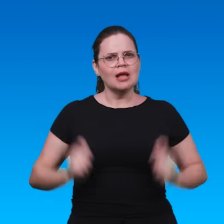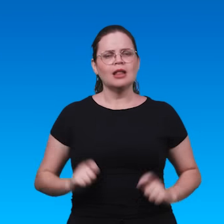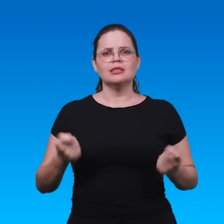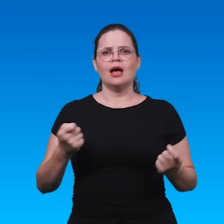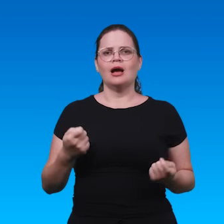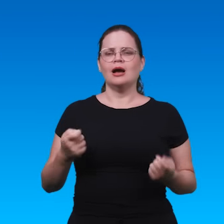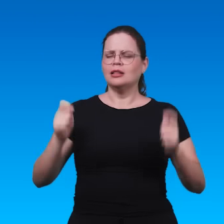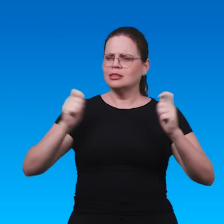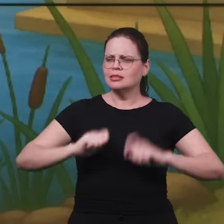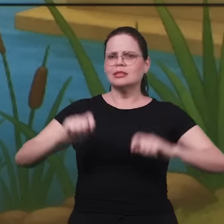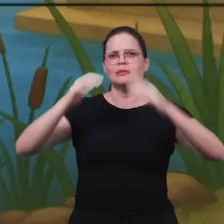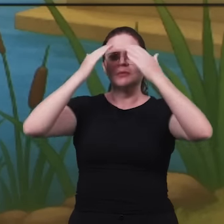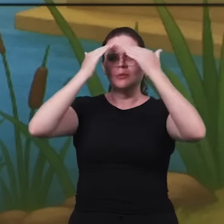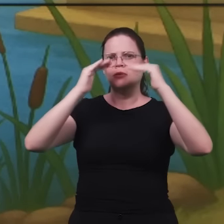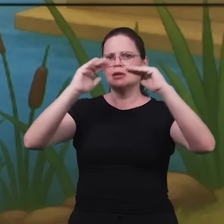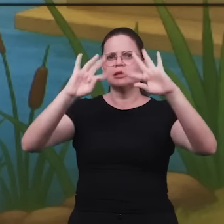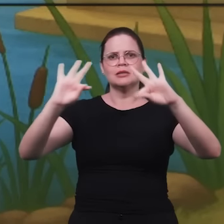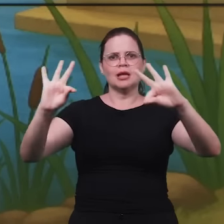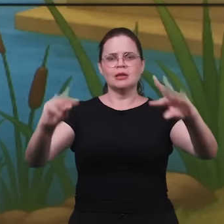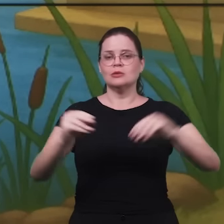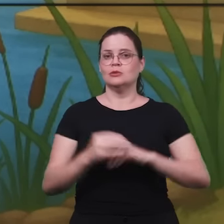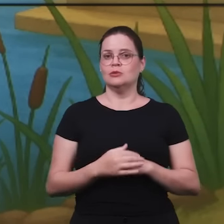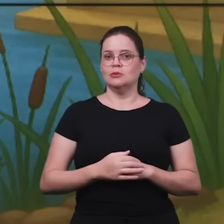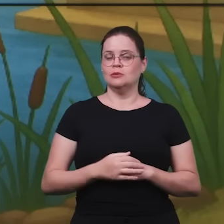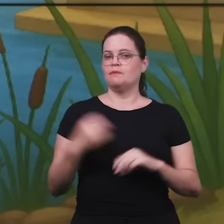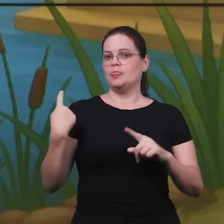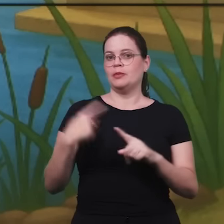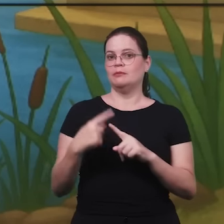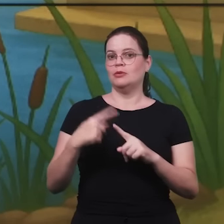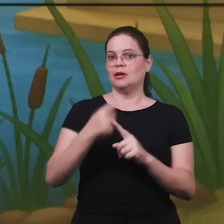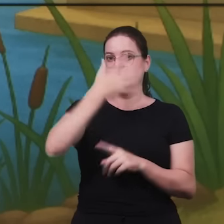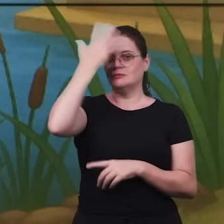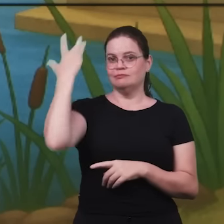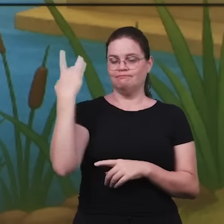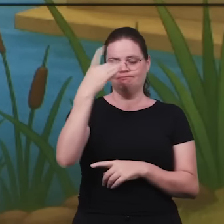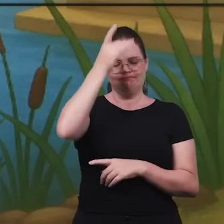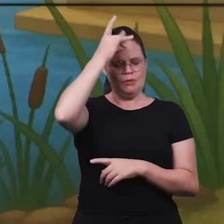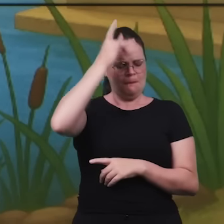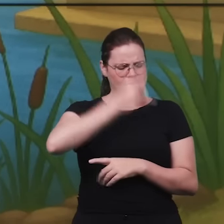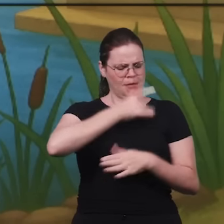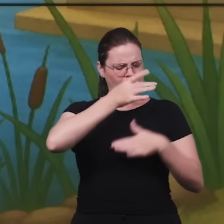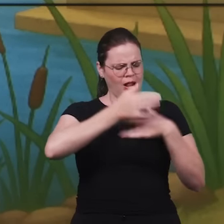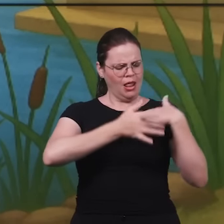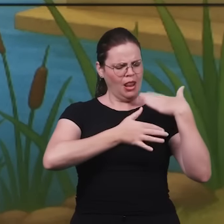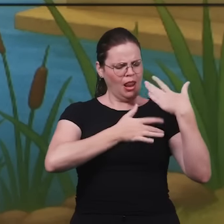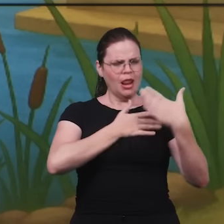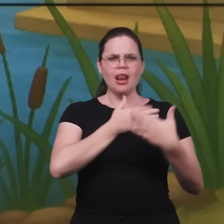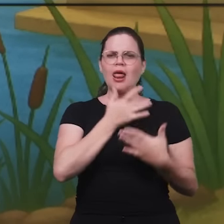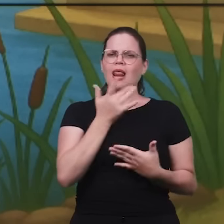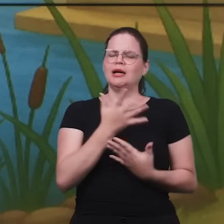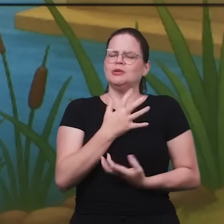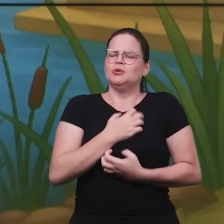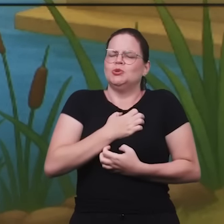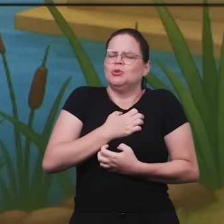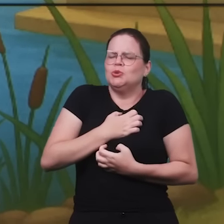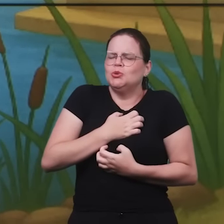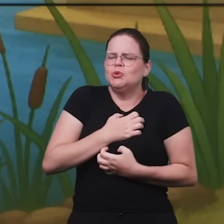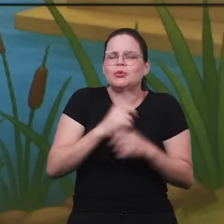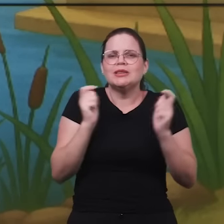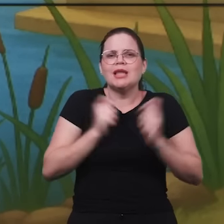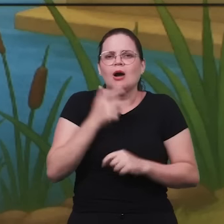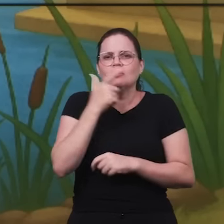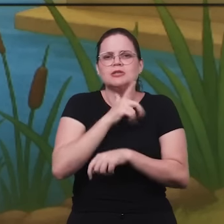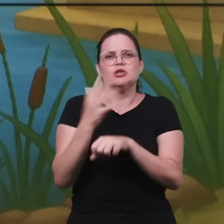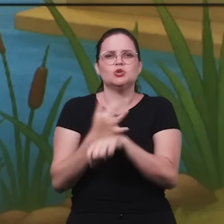Deus com amor. Somente cheios do Espírito Santo é que conseguimos viver neste mundo com tanta maldade,